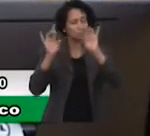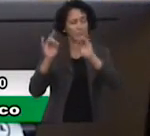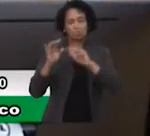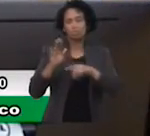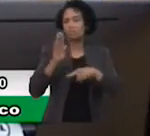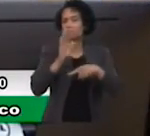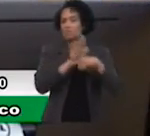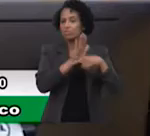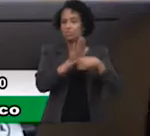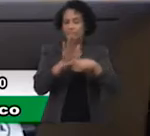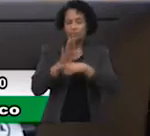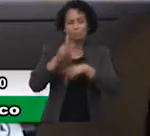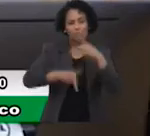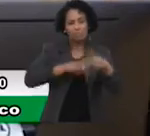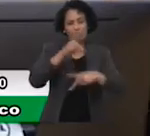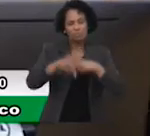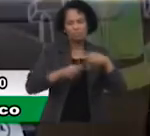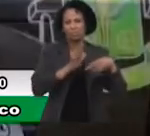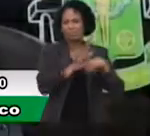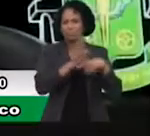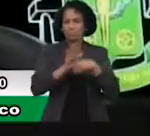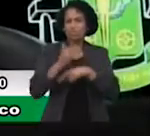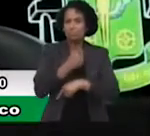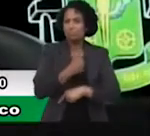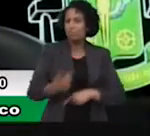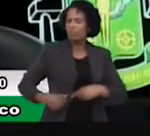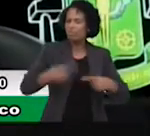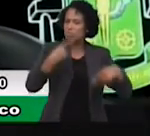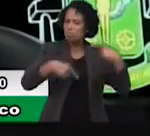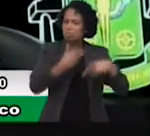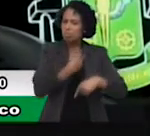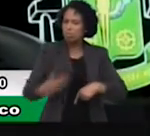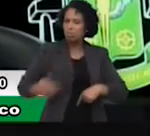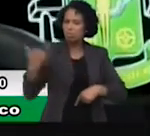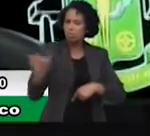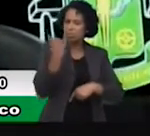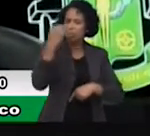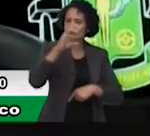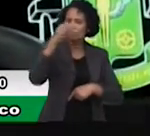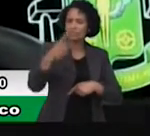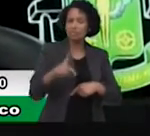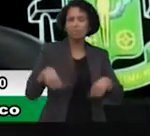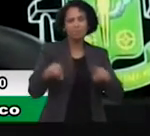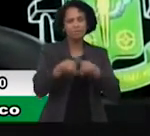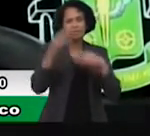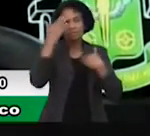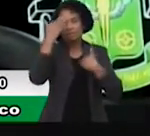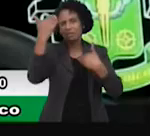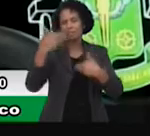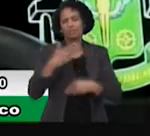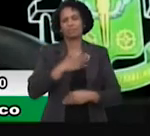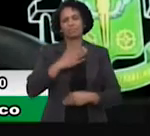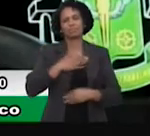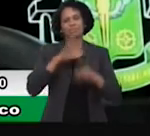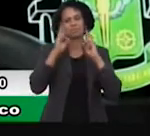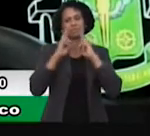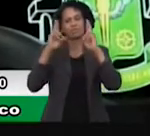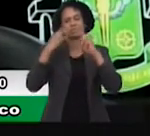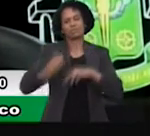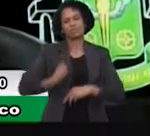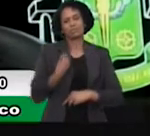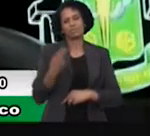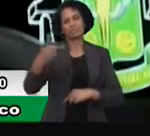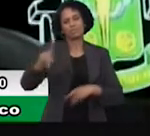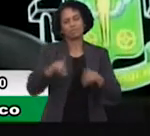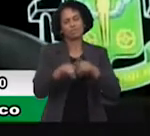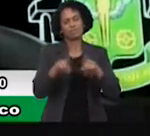população e ajudar o governo a fazer políticas públicas importantes para a nossa cidade. Então, deixar aqui a minha gratidão, o meu respeito por Vossa Excelência e dizer